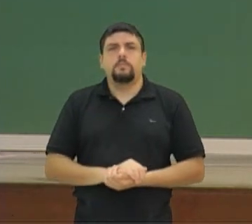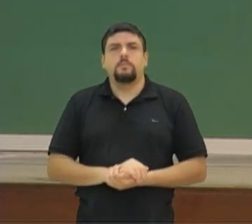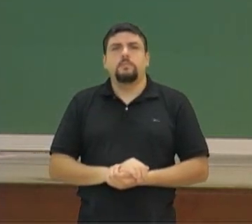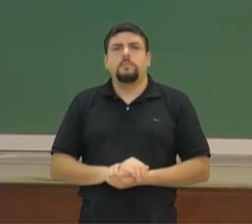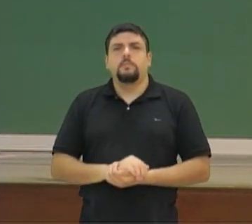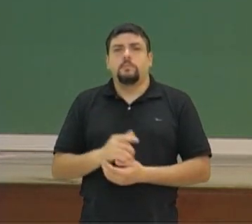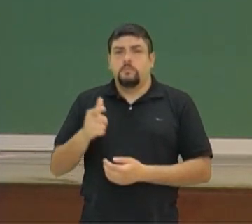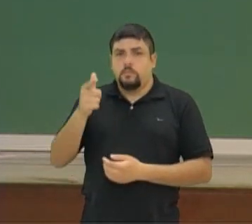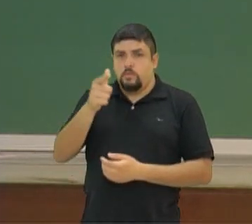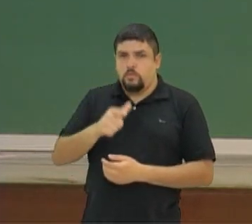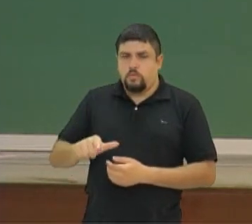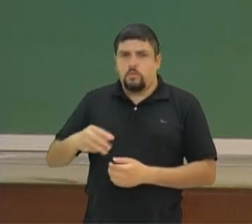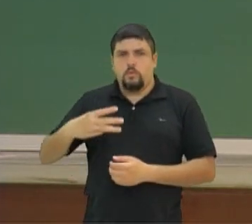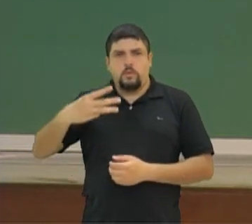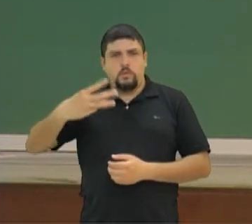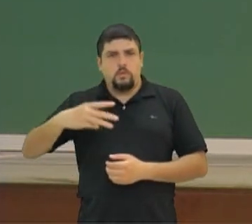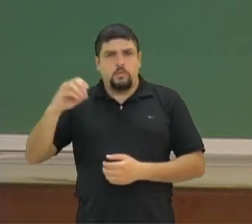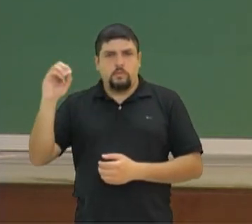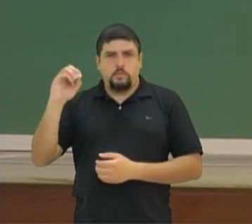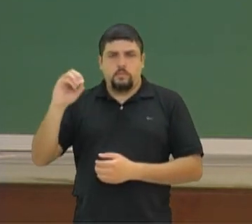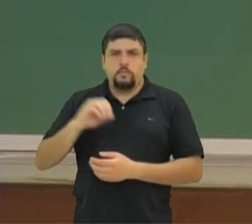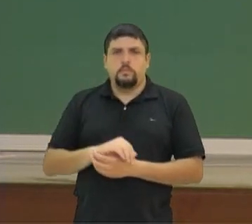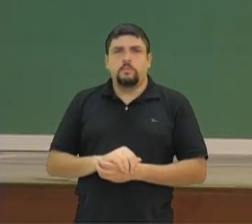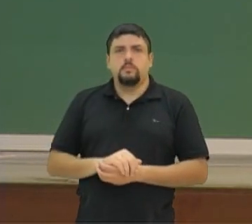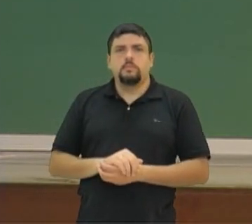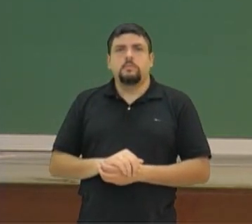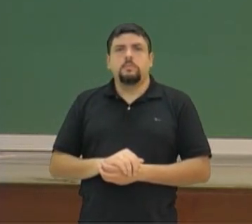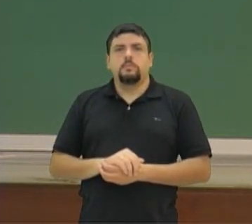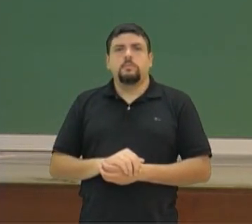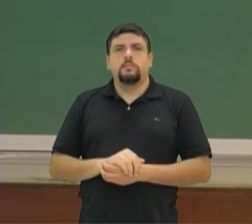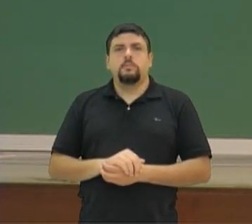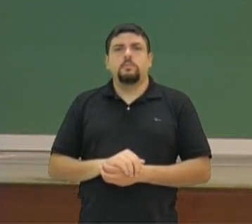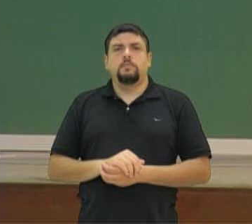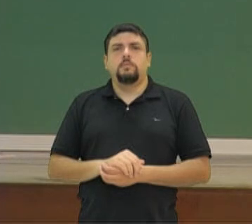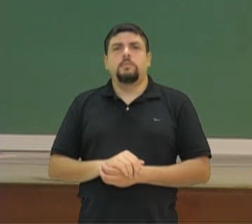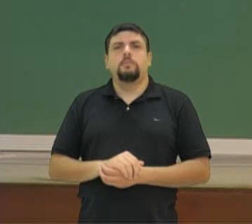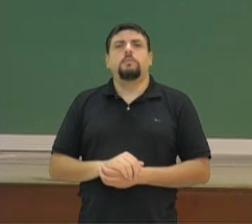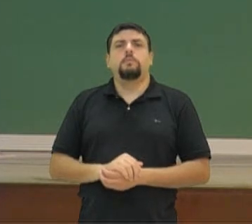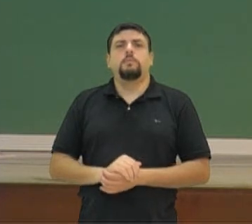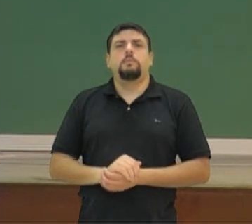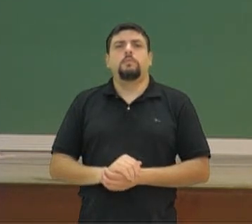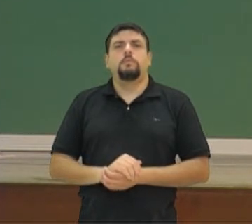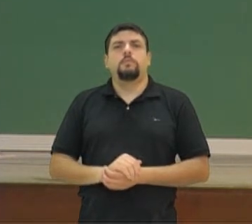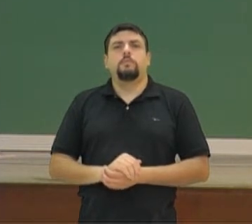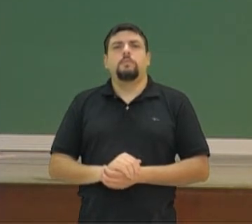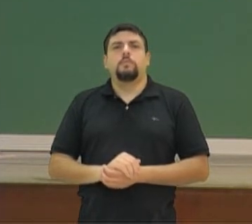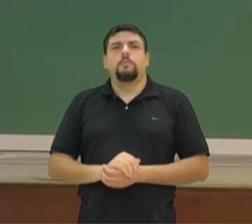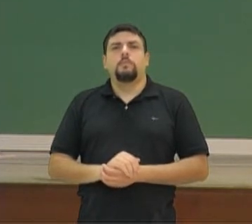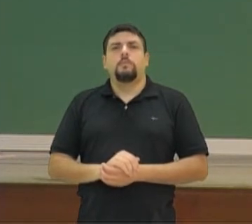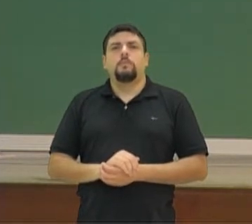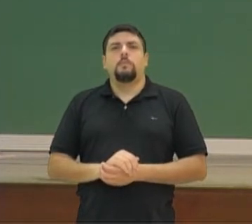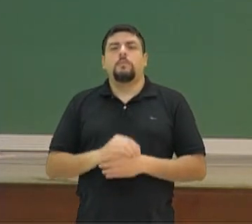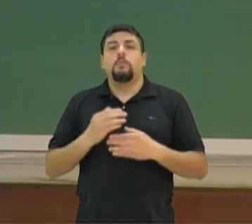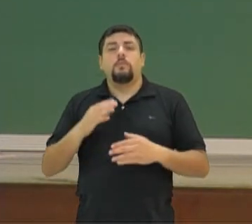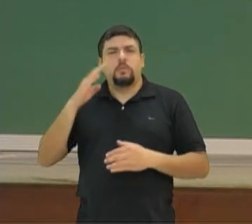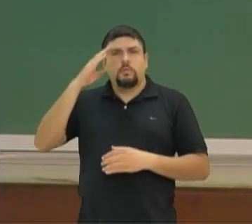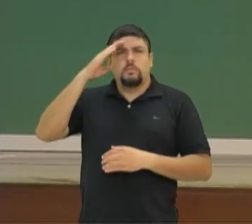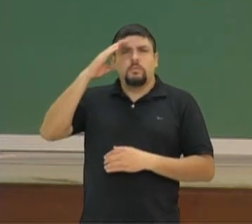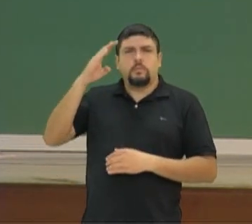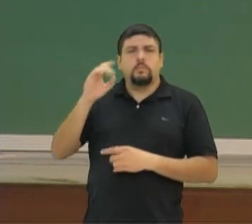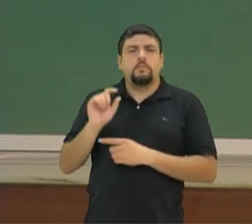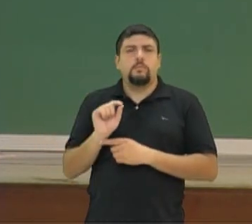uma aqui, terceiro grau. X ao cubo menos 4x ao quadrado menos 11x mais 30. Quem é o coeficiente dominante?